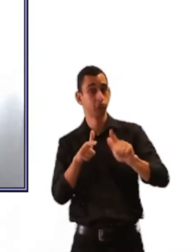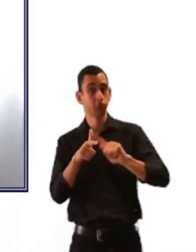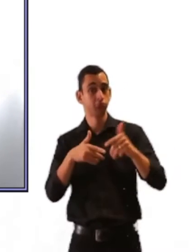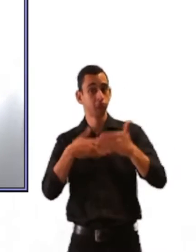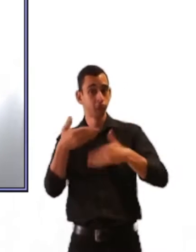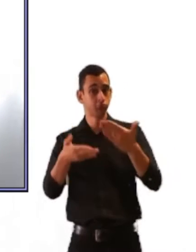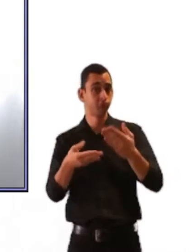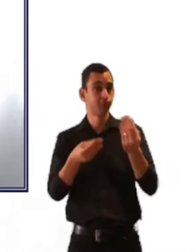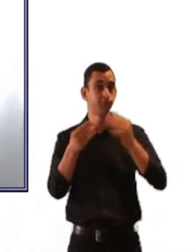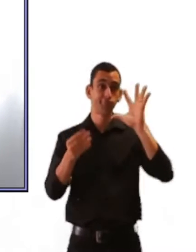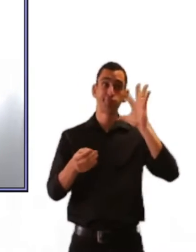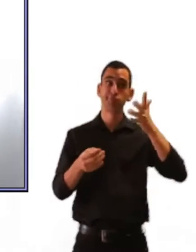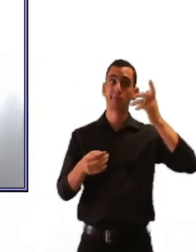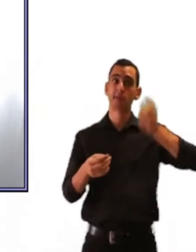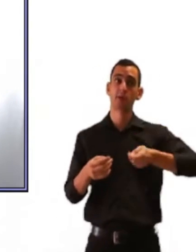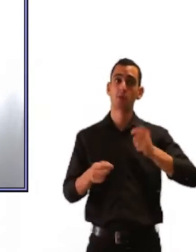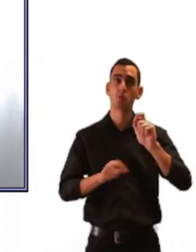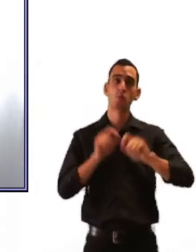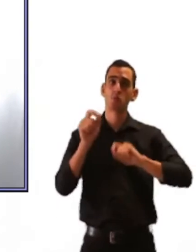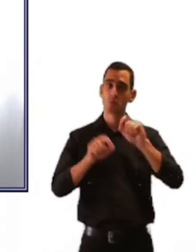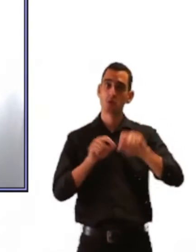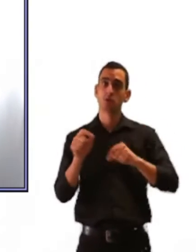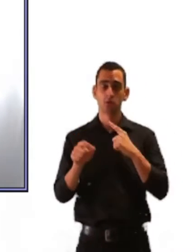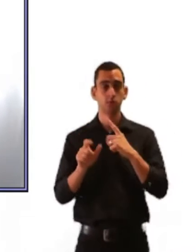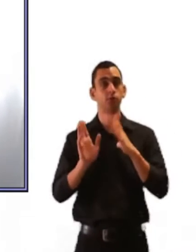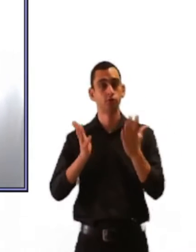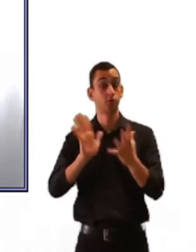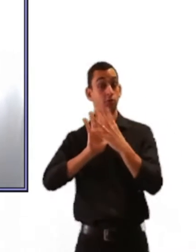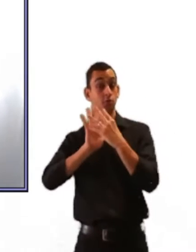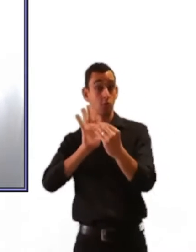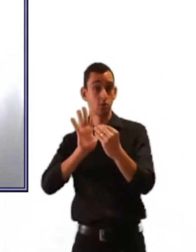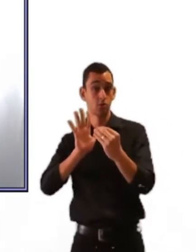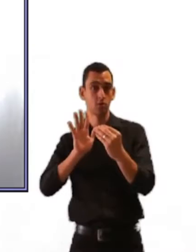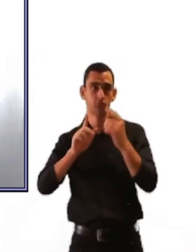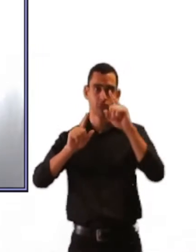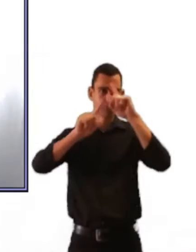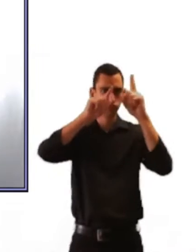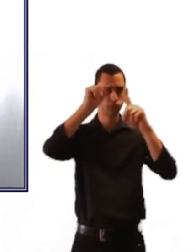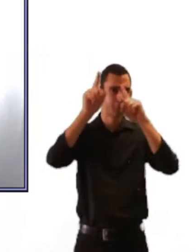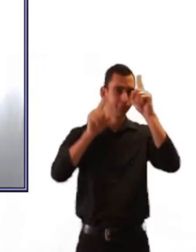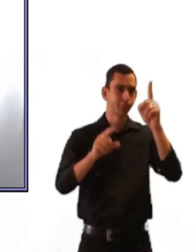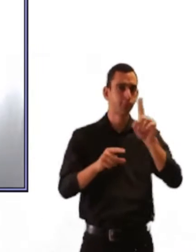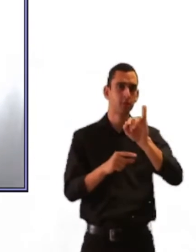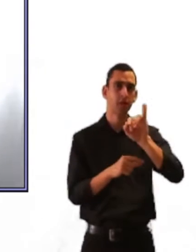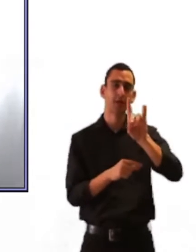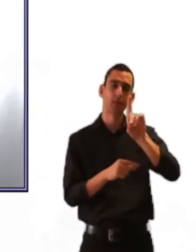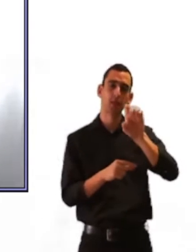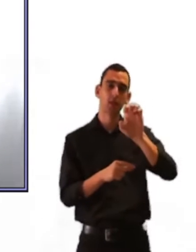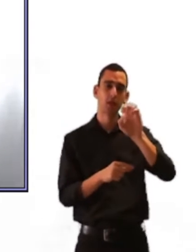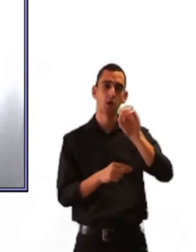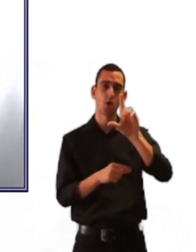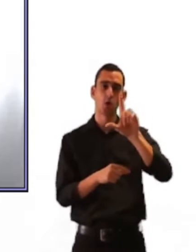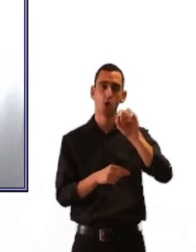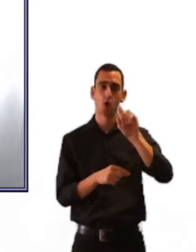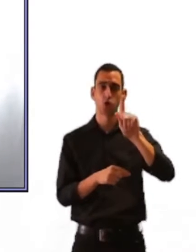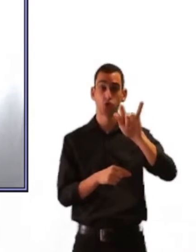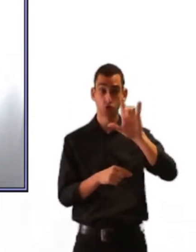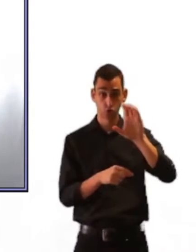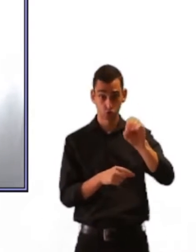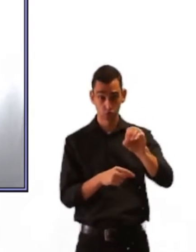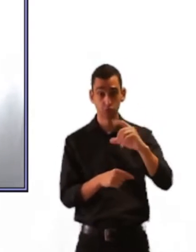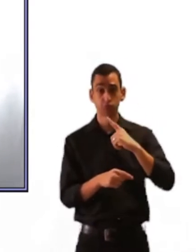temos basicamente nessa linha um modelo ideológico, que é esse modelo que fala exatamente que o juiz